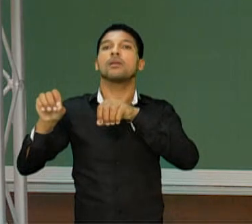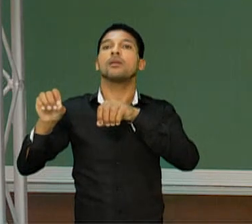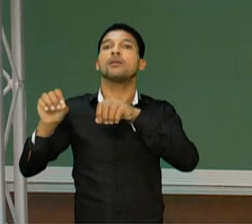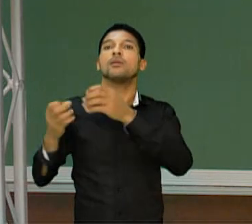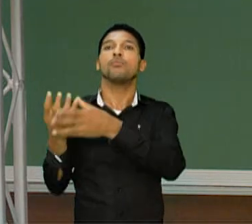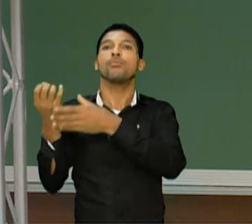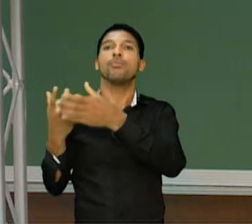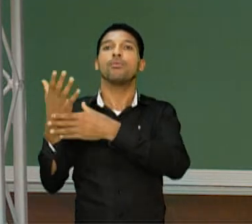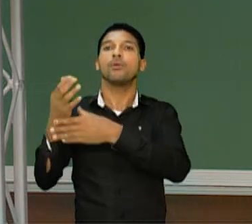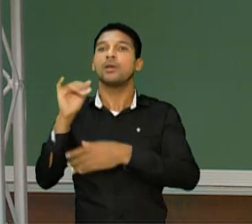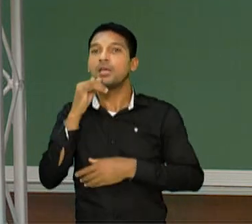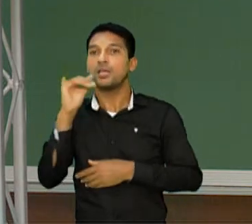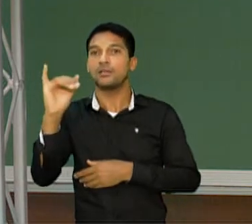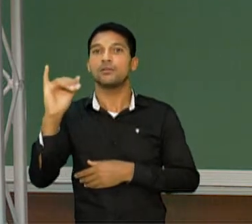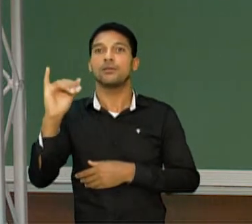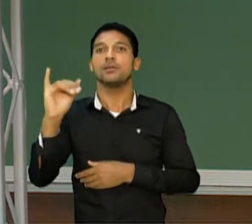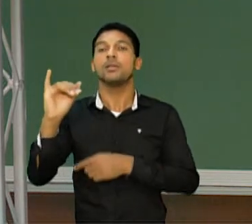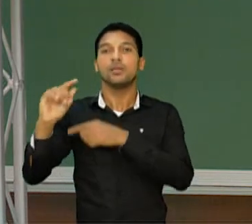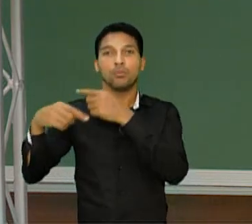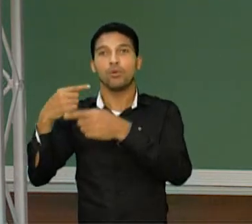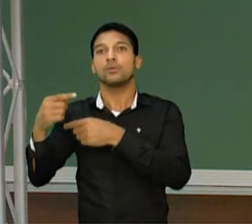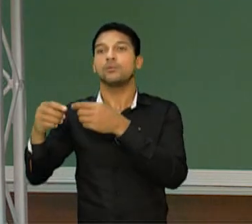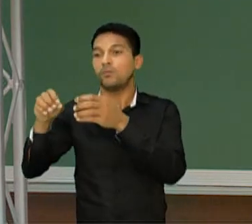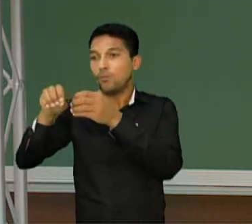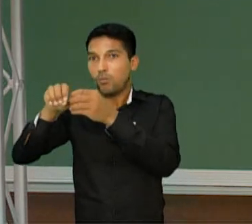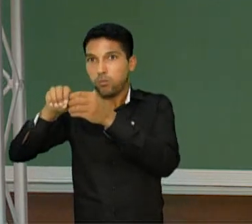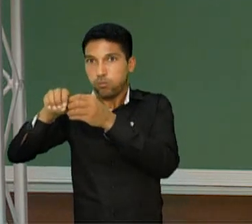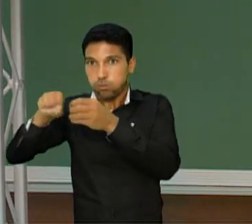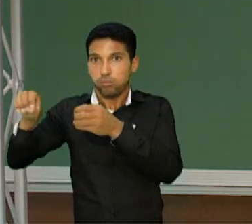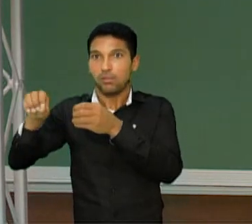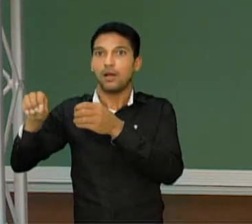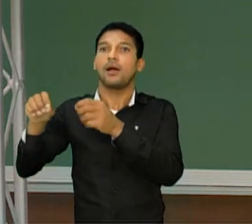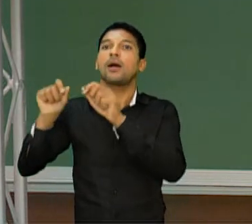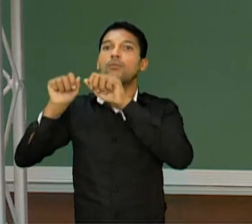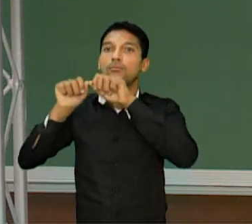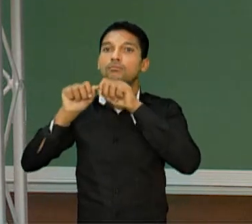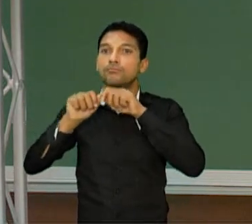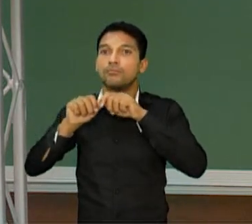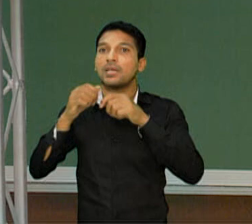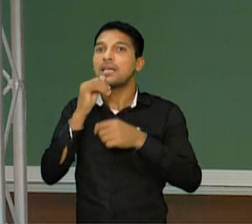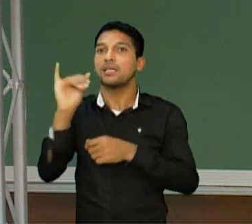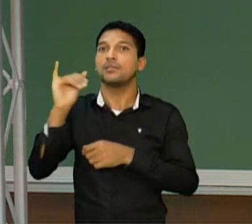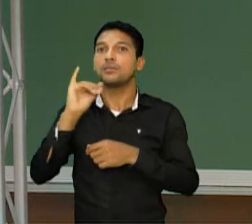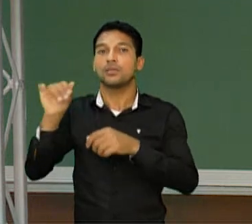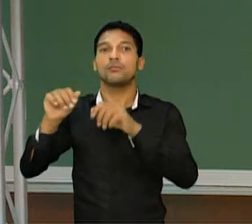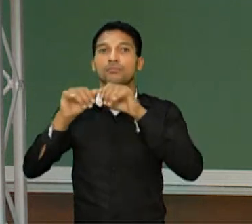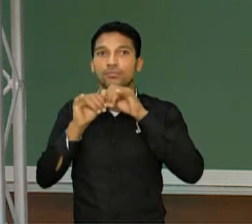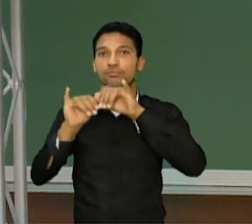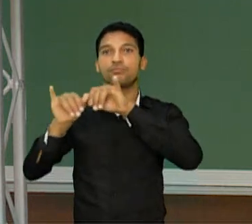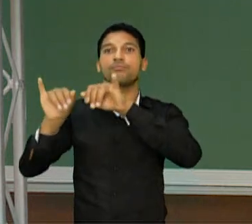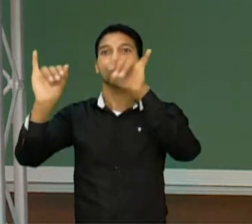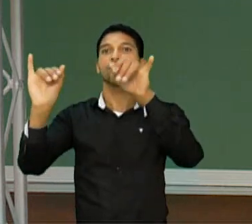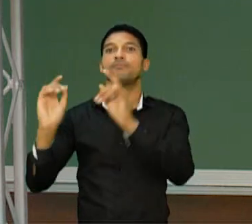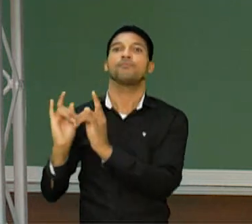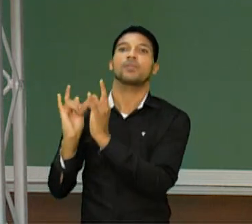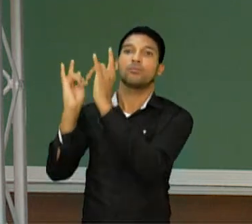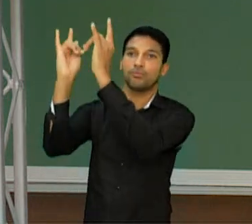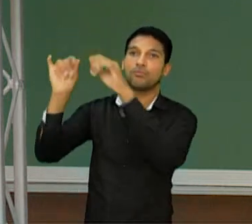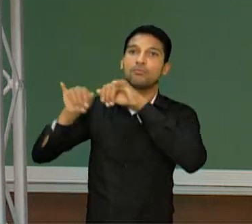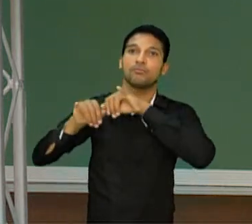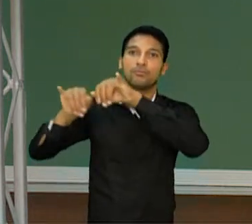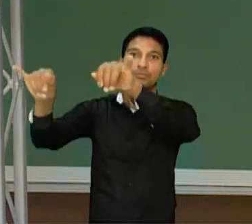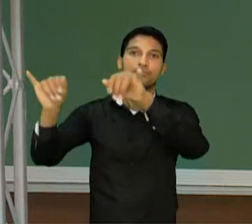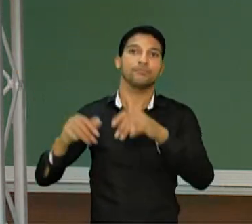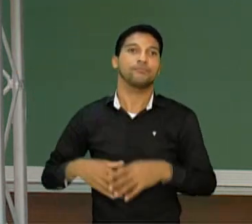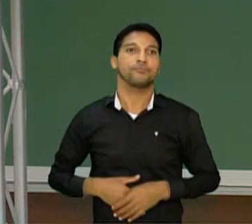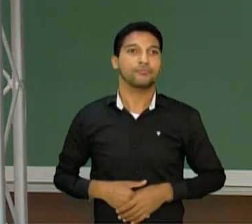Mas, revisando a vantagem disso, o tamanho da estrutura gerada, a rapidez com que ela é construída.